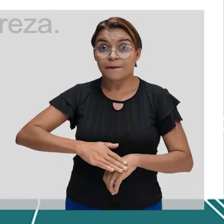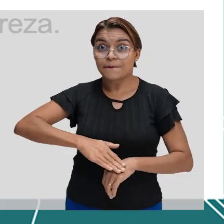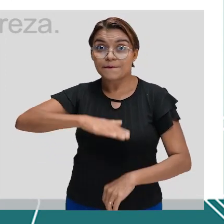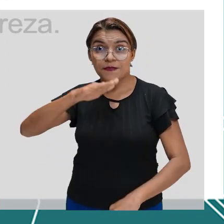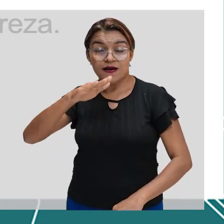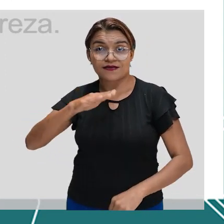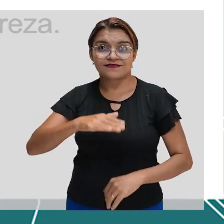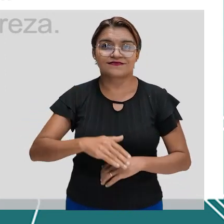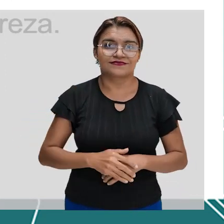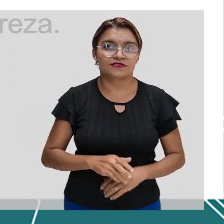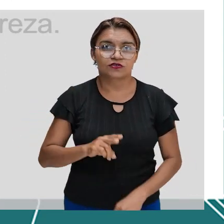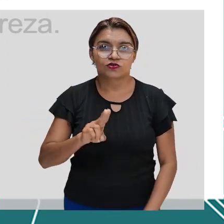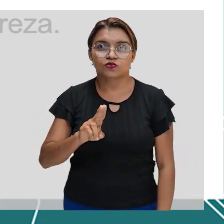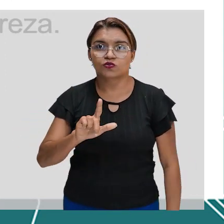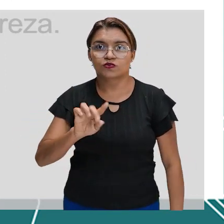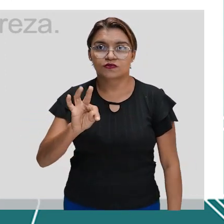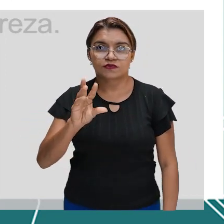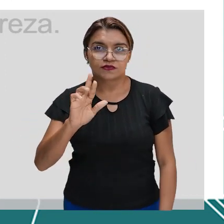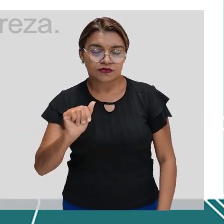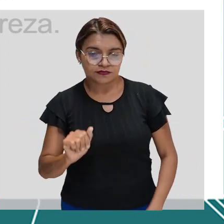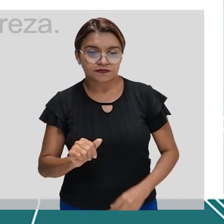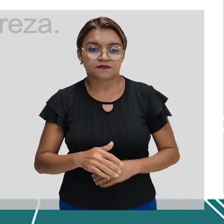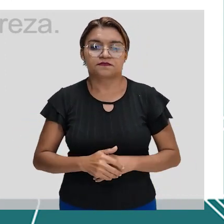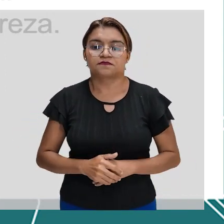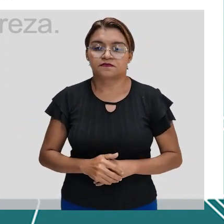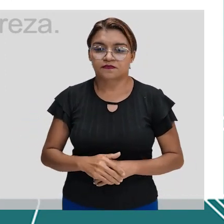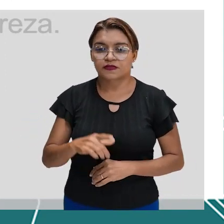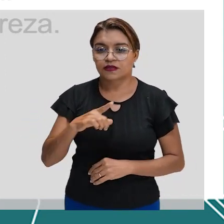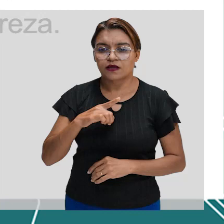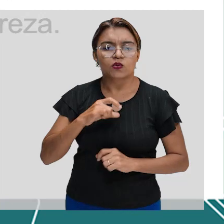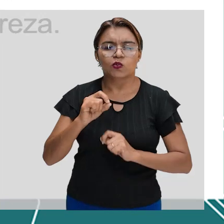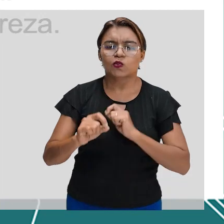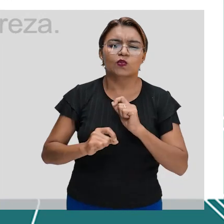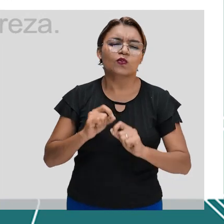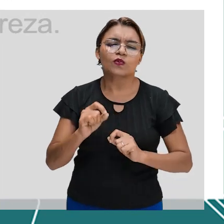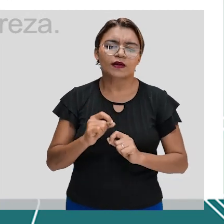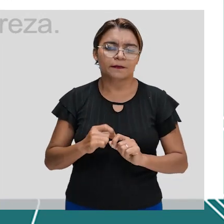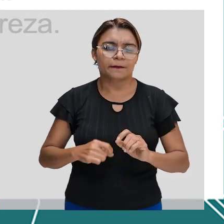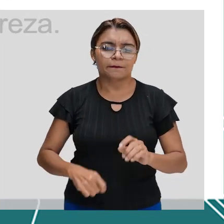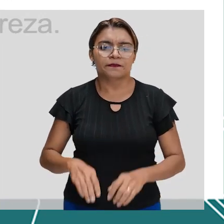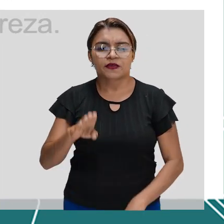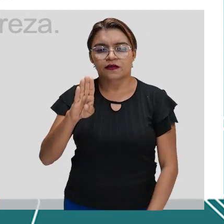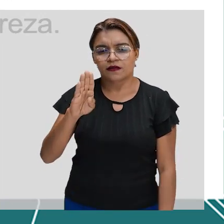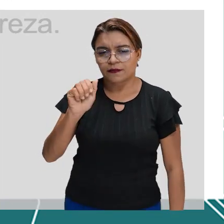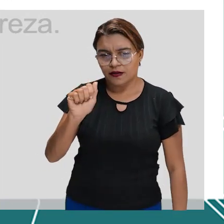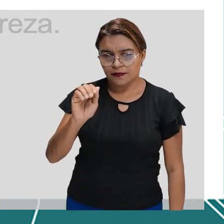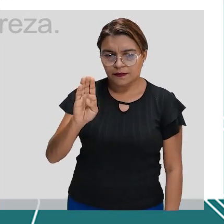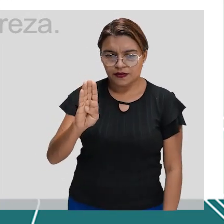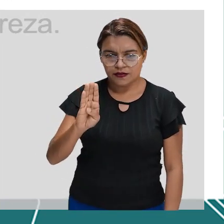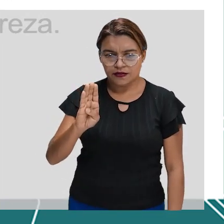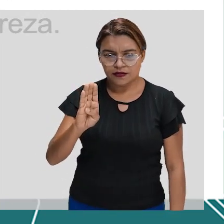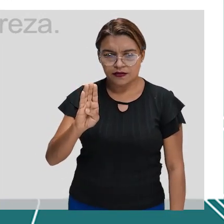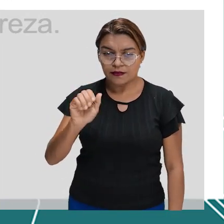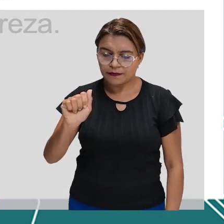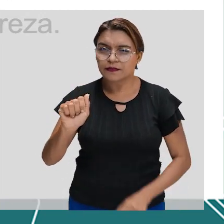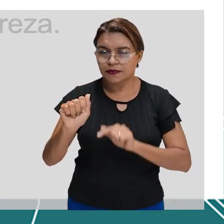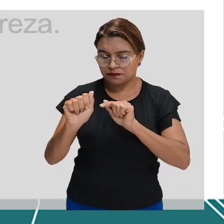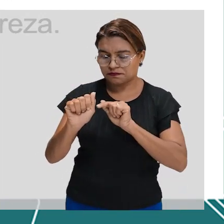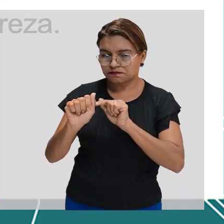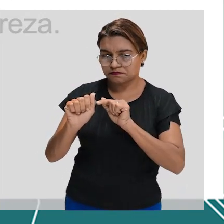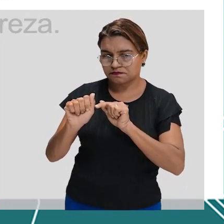ultra romantismo mas tudo bem caracterizado desse fragmento pela O que que a gente tem aí excesso de romantismo